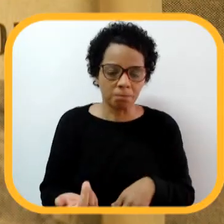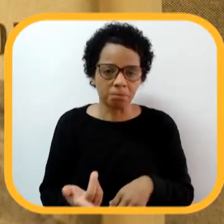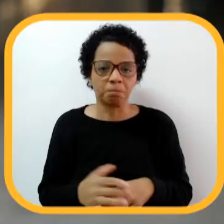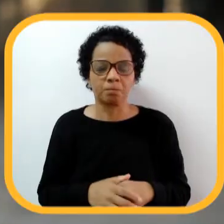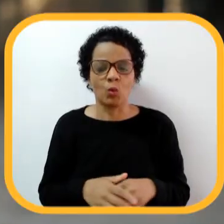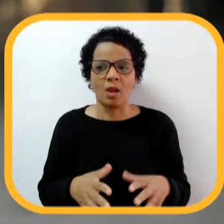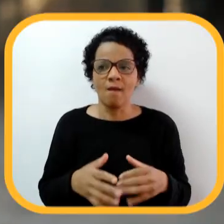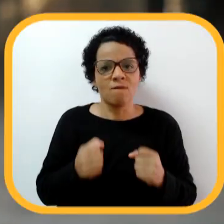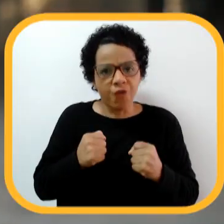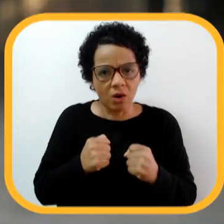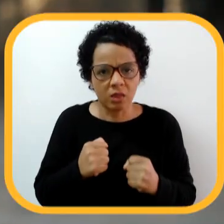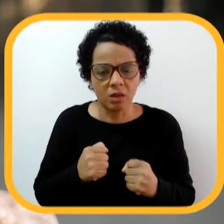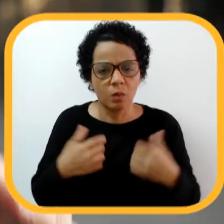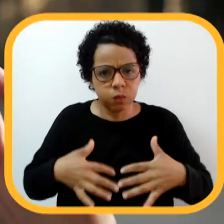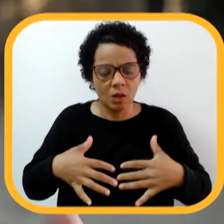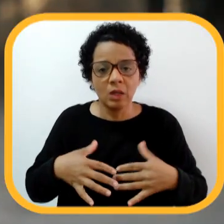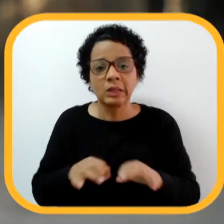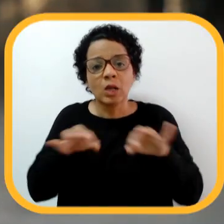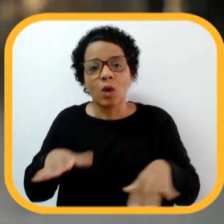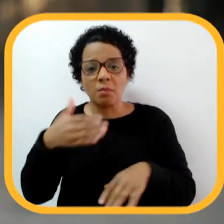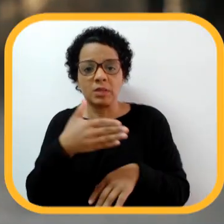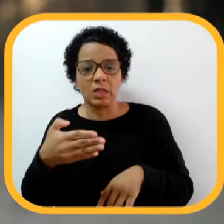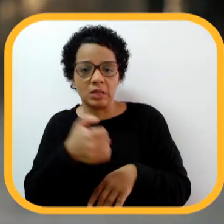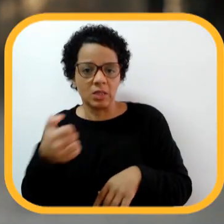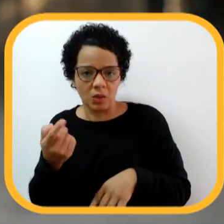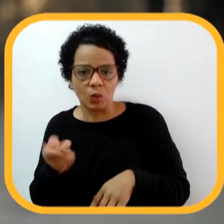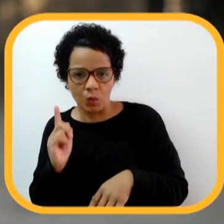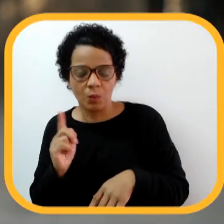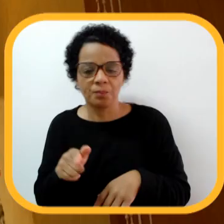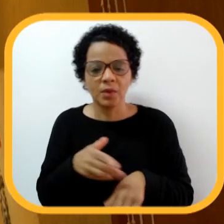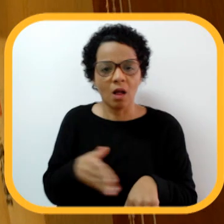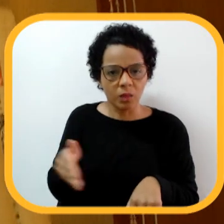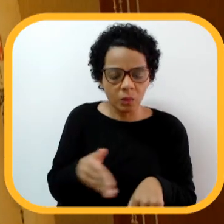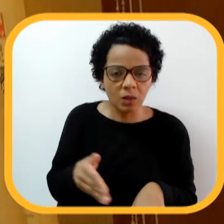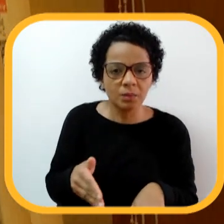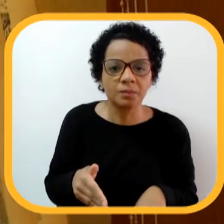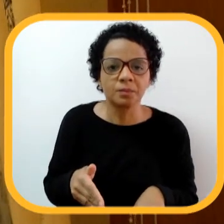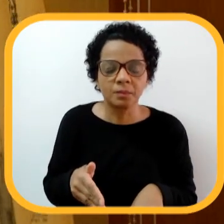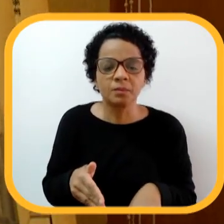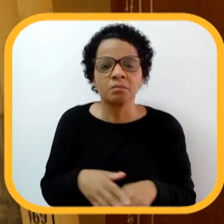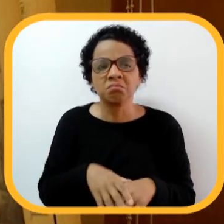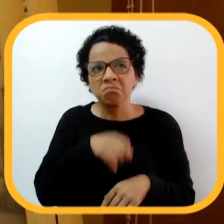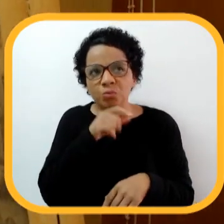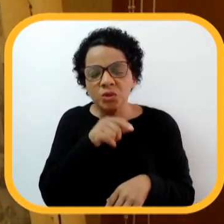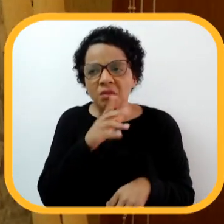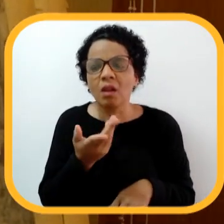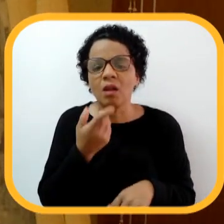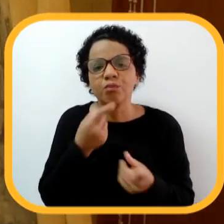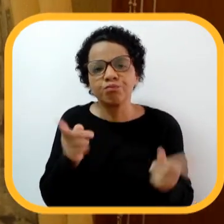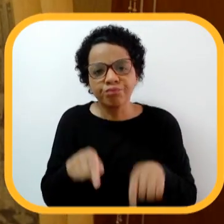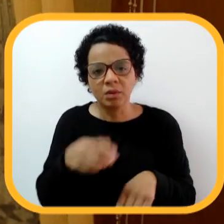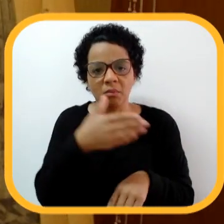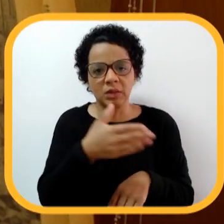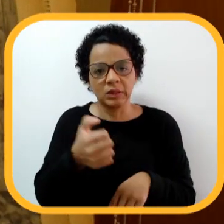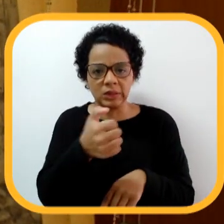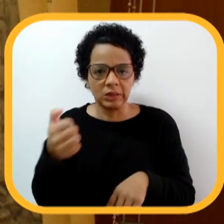um sismo de grande magnitude, não tão grande como 1755. A certa altura, pôs-se a hipótese se não era